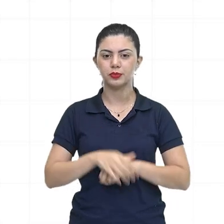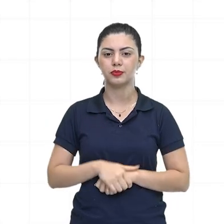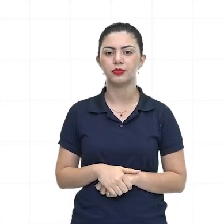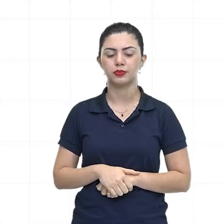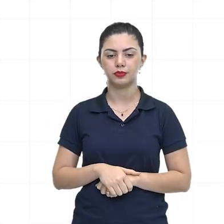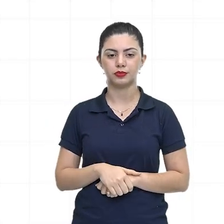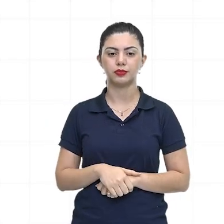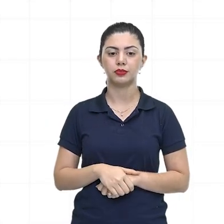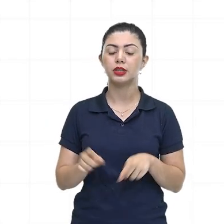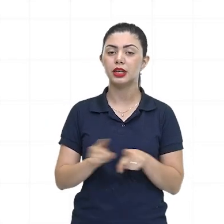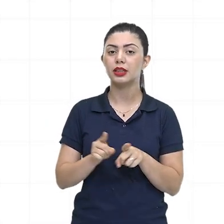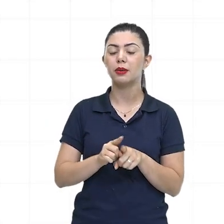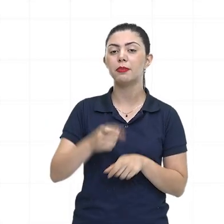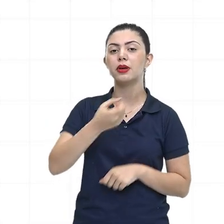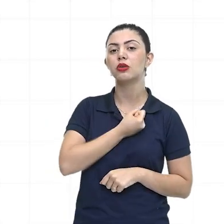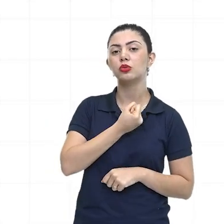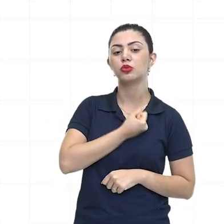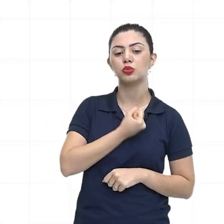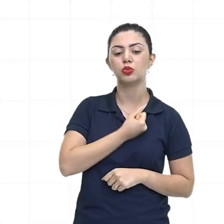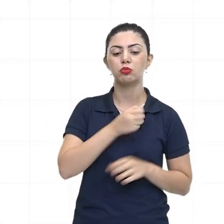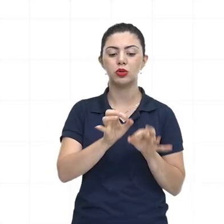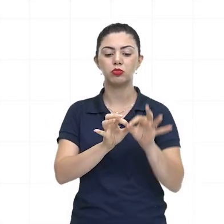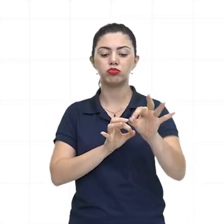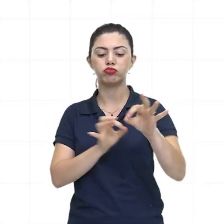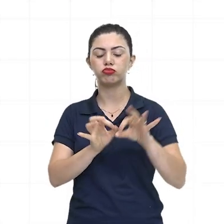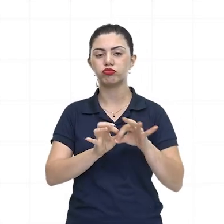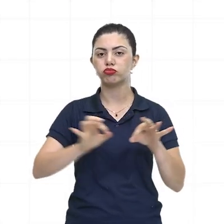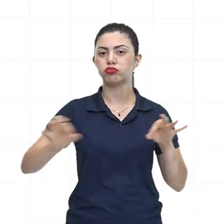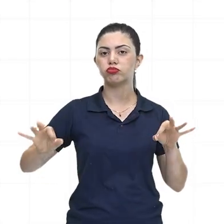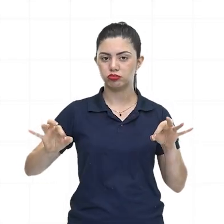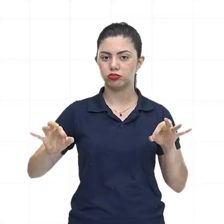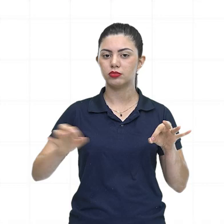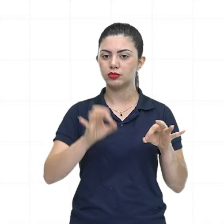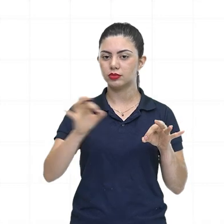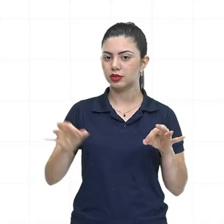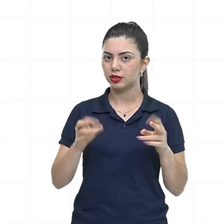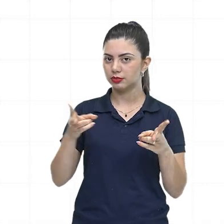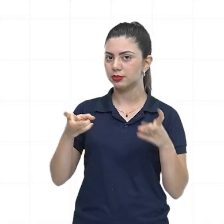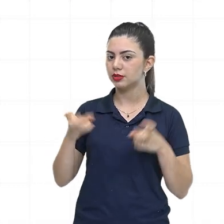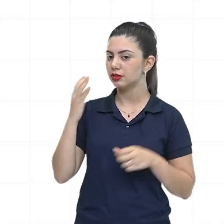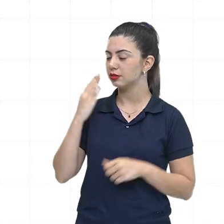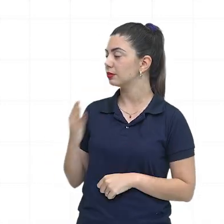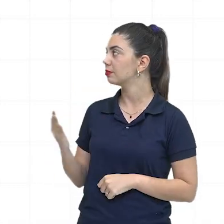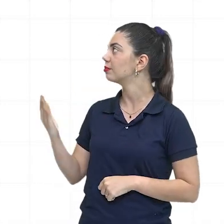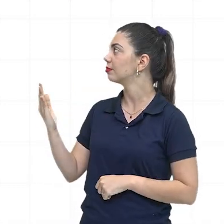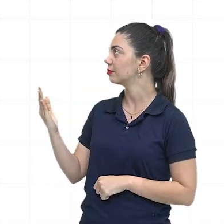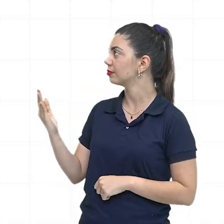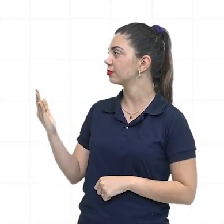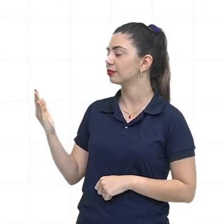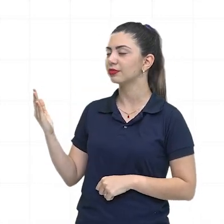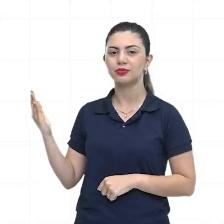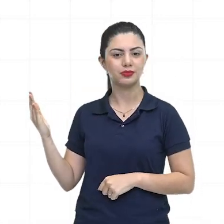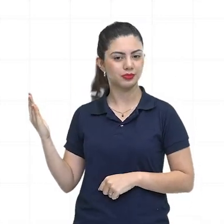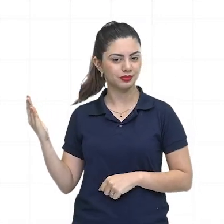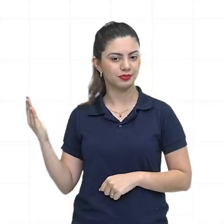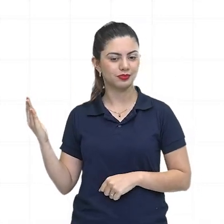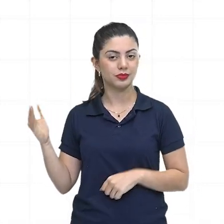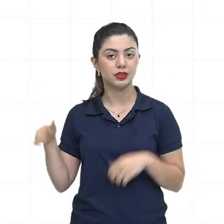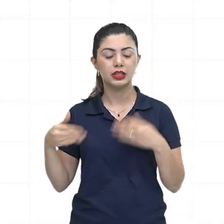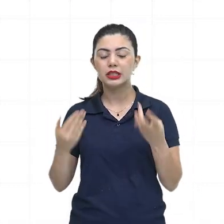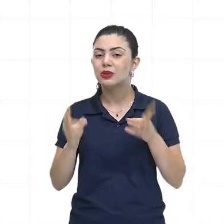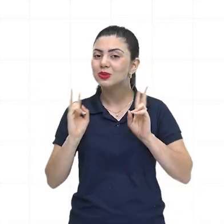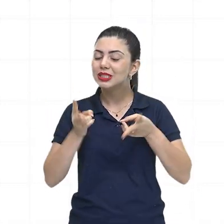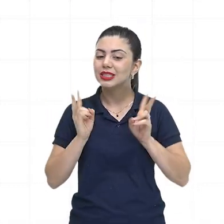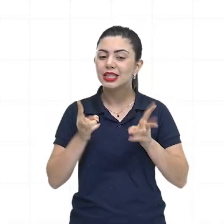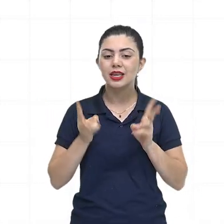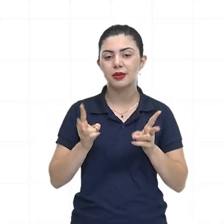as dimensões que são indicadas para dar uma ideia das medidas dos cômodos, que são esses valores aqui, né? Sempre nós vamos ter